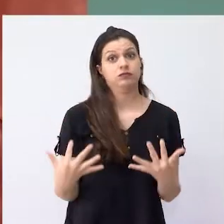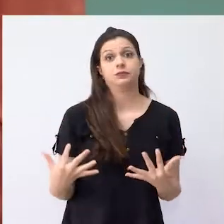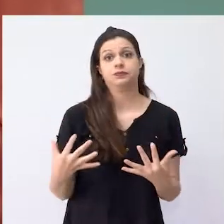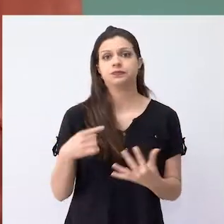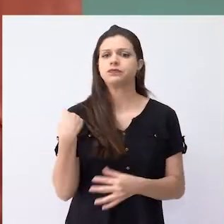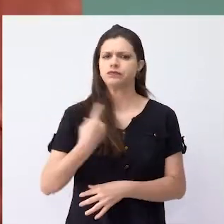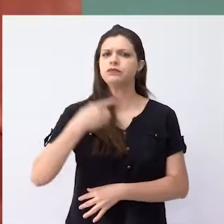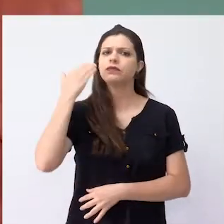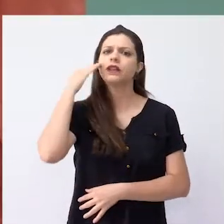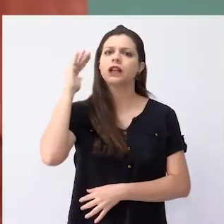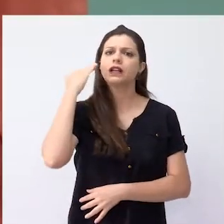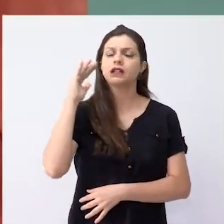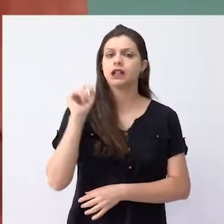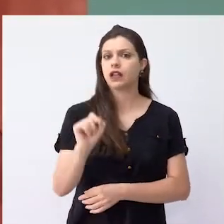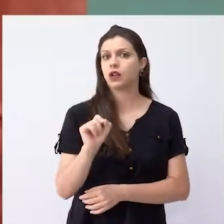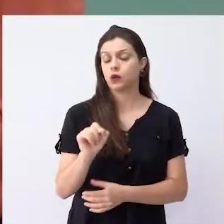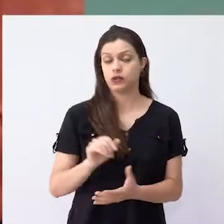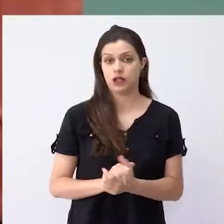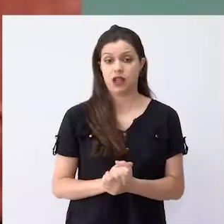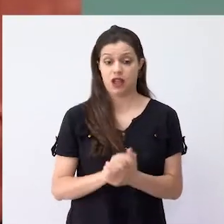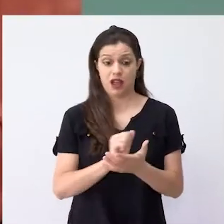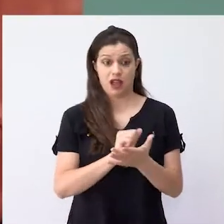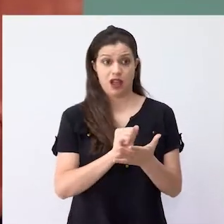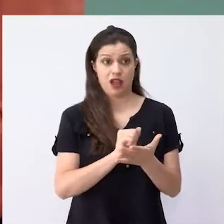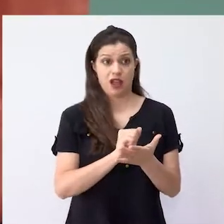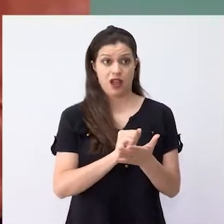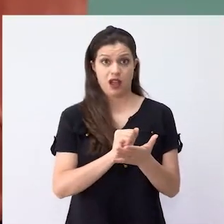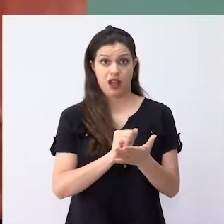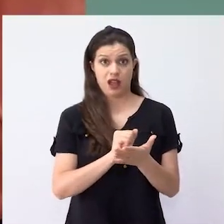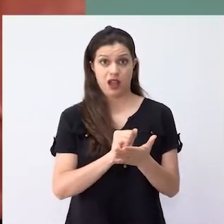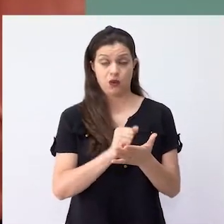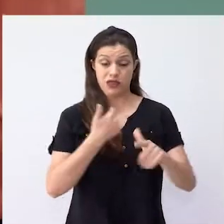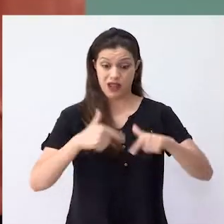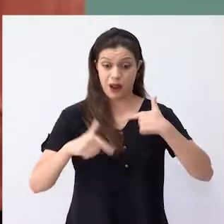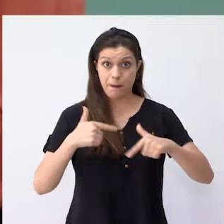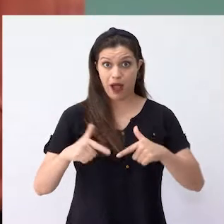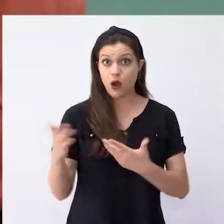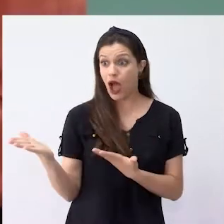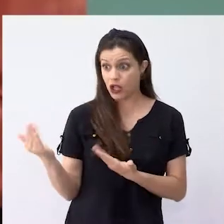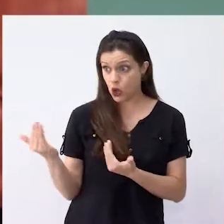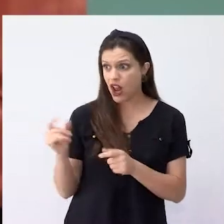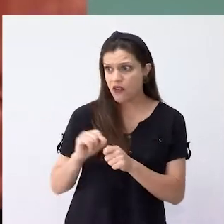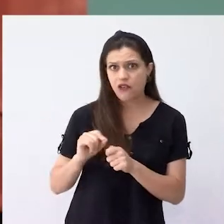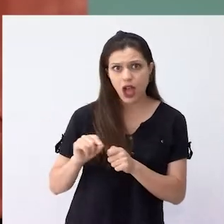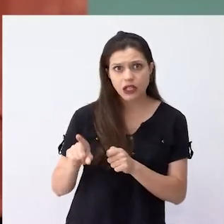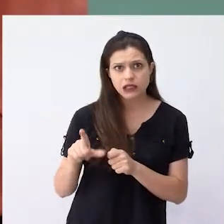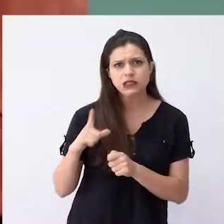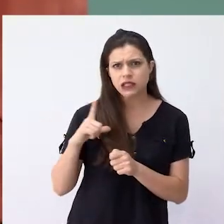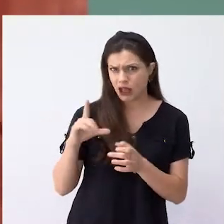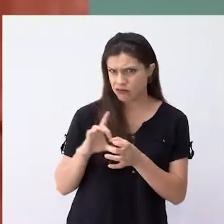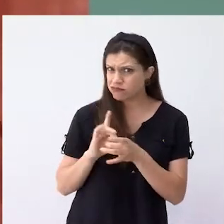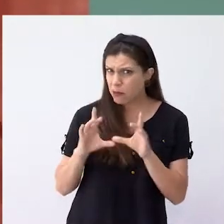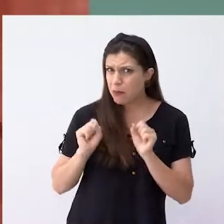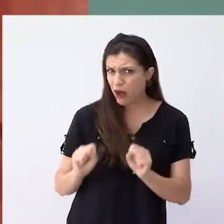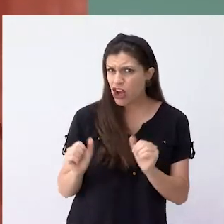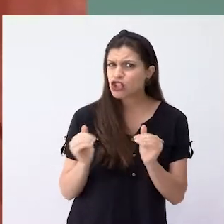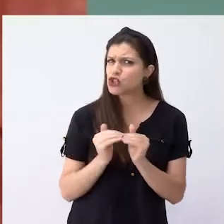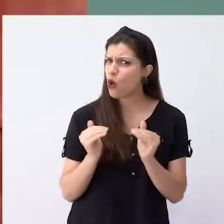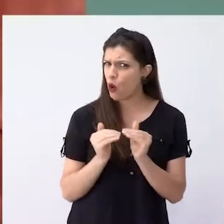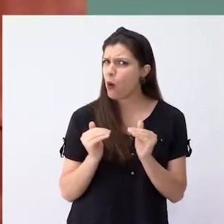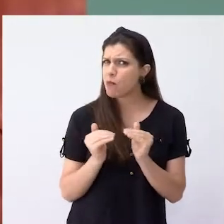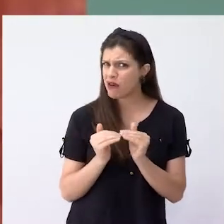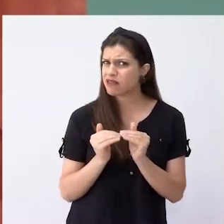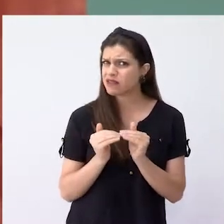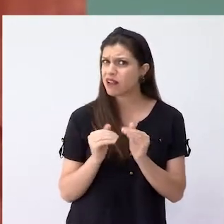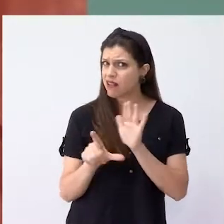se aquela atividade feita por um adolescente, por exemplo, é permitida ou não. E existe uma outra regra, que